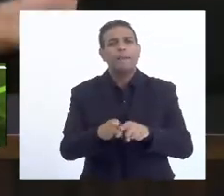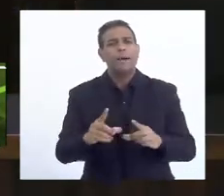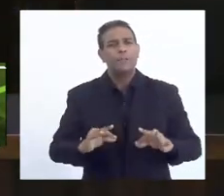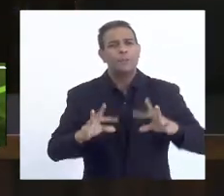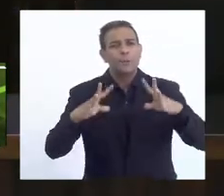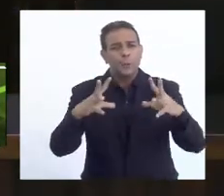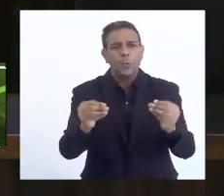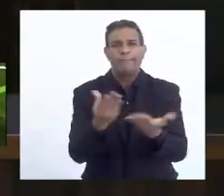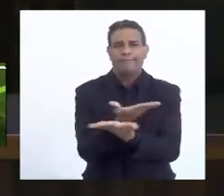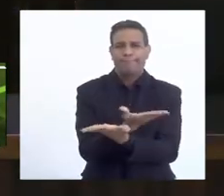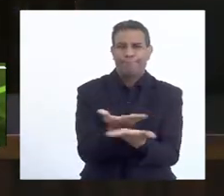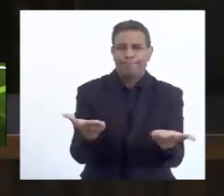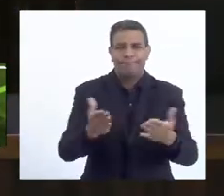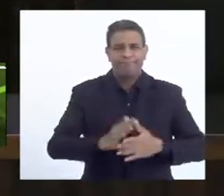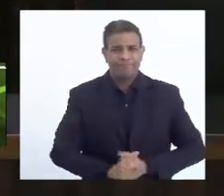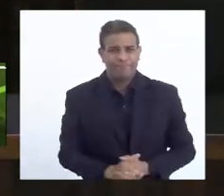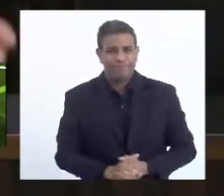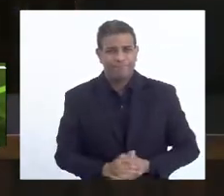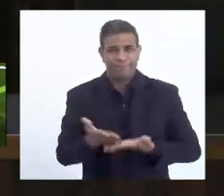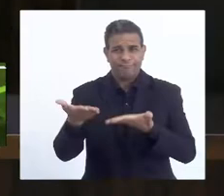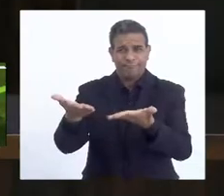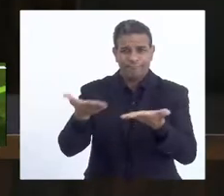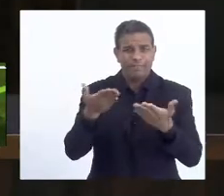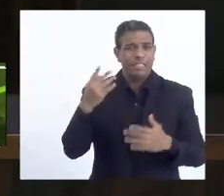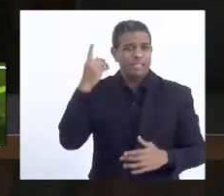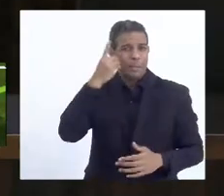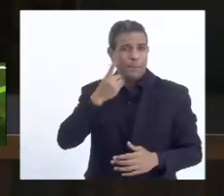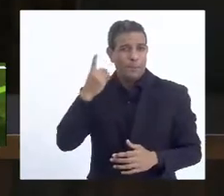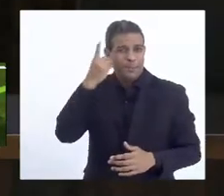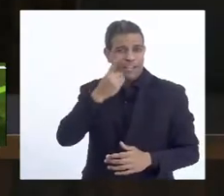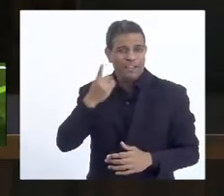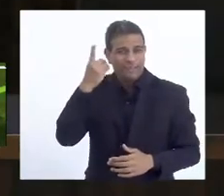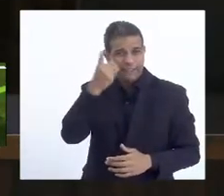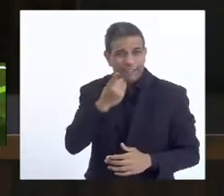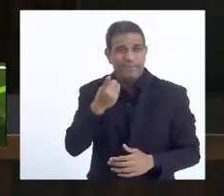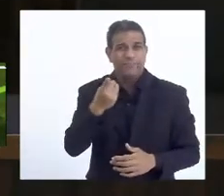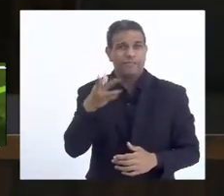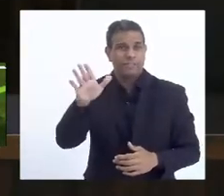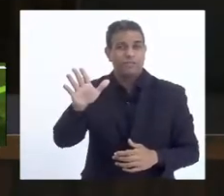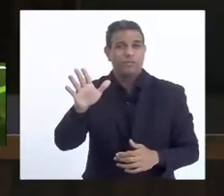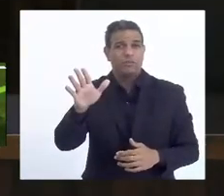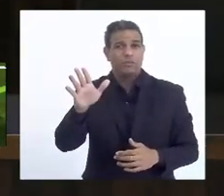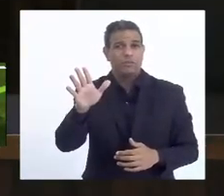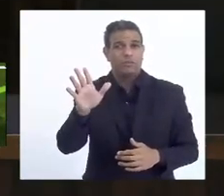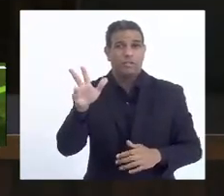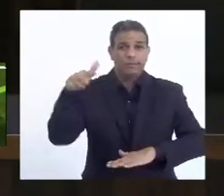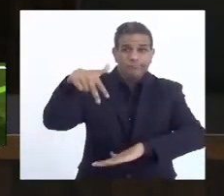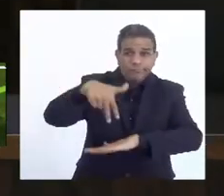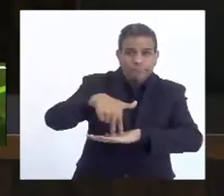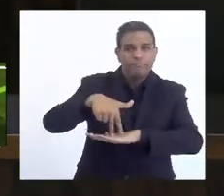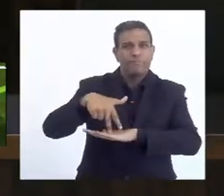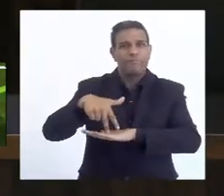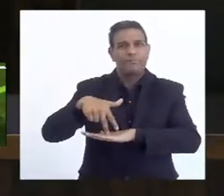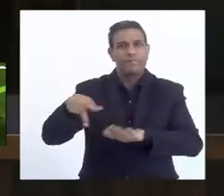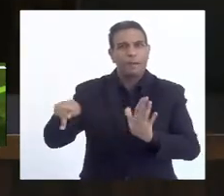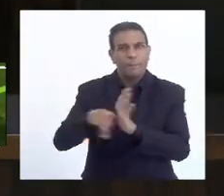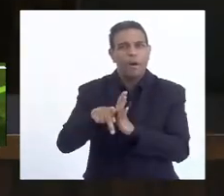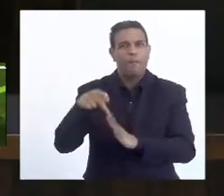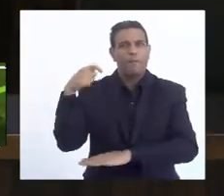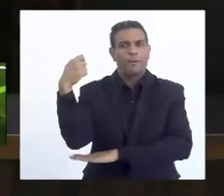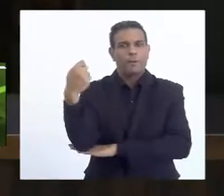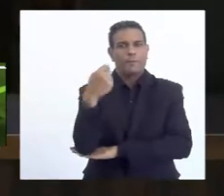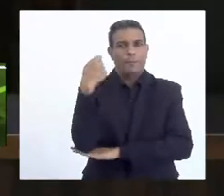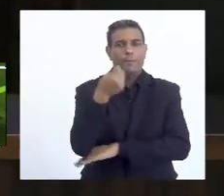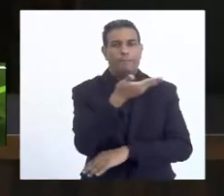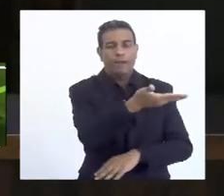aqui. A deputada, ex-deputada, que está vindo do Rio Grande do Sul, tem outra convidada que